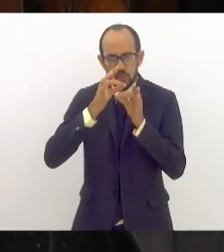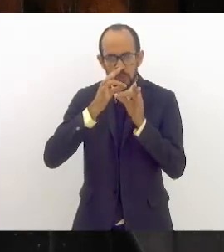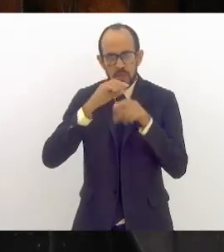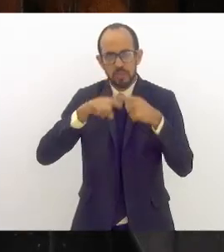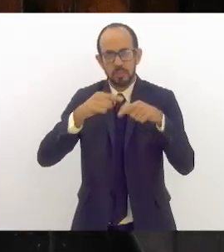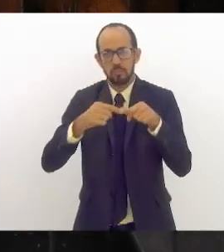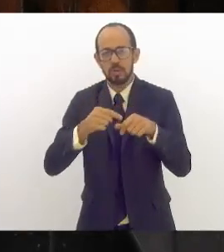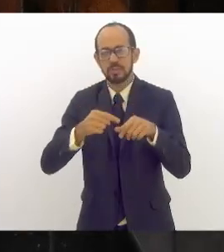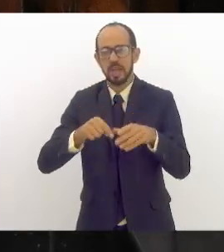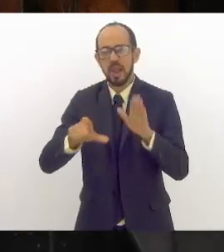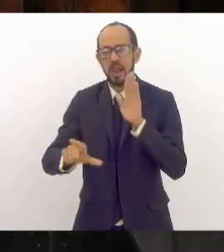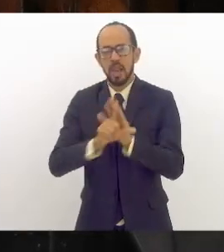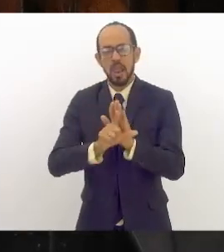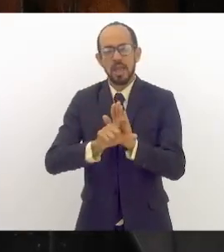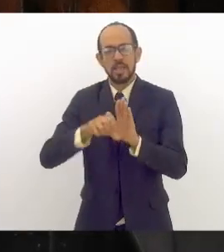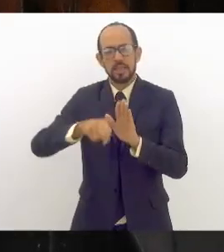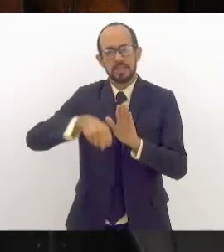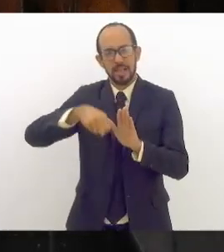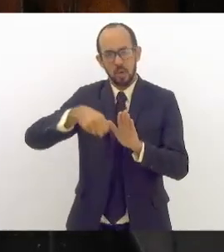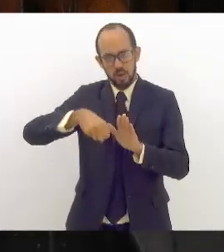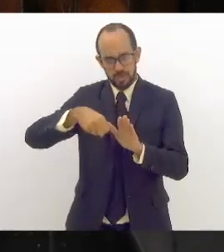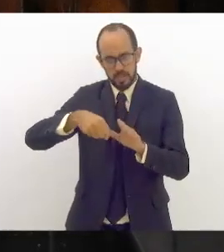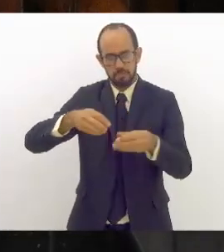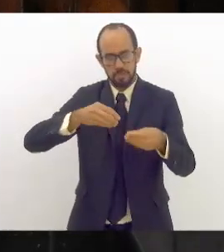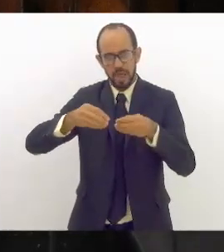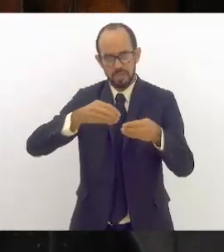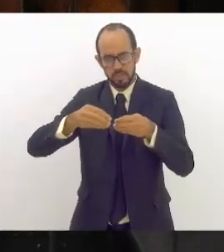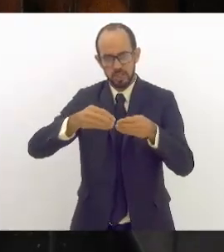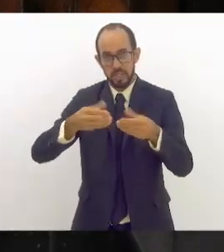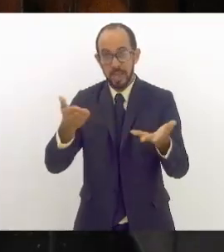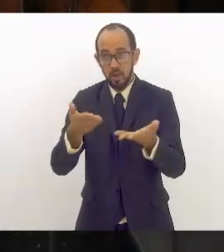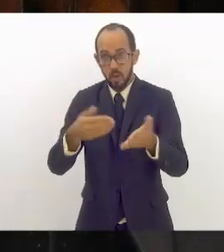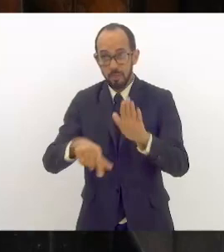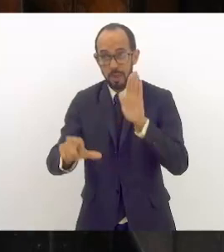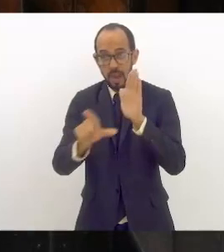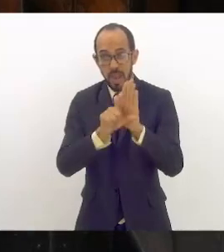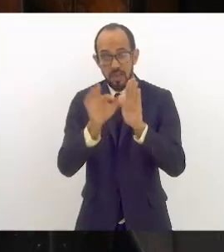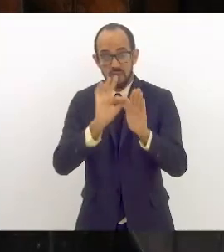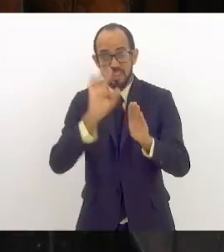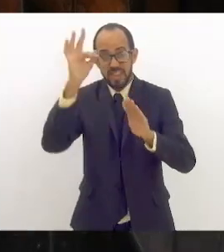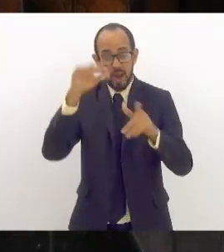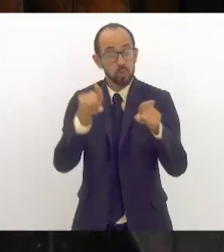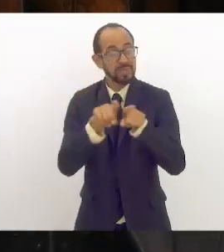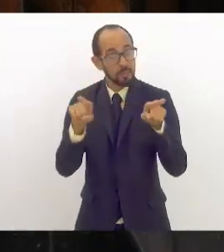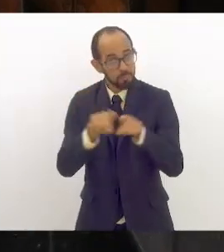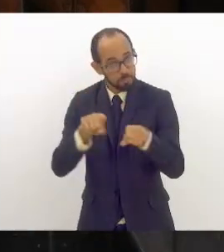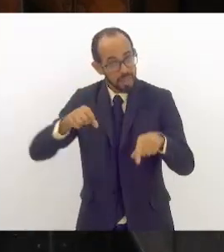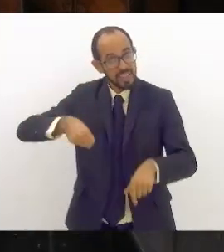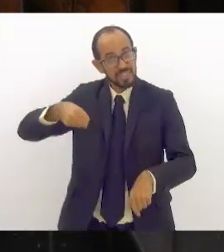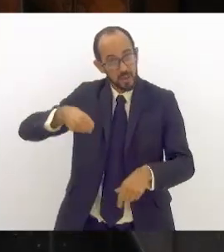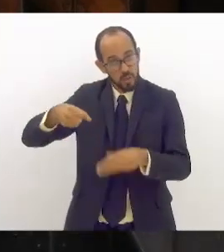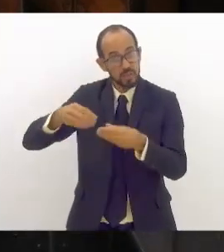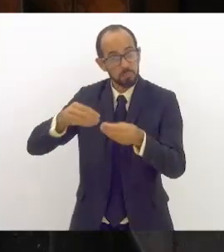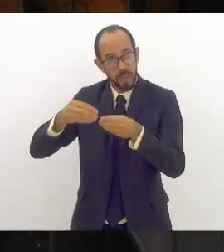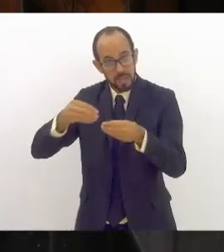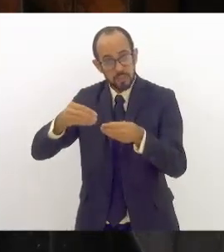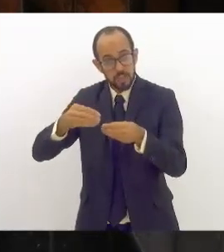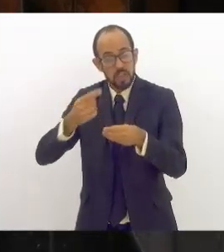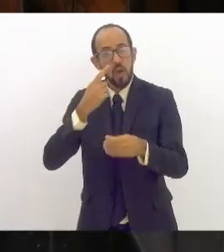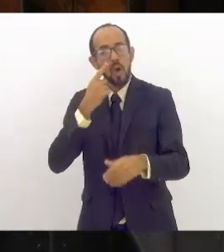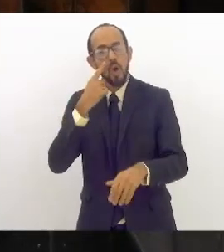lei da sacolas plásticas agora a gente já avança para lei federal dessa colas plásticas Olha o Rio de